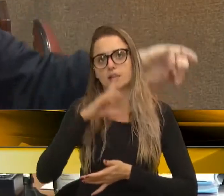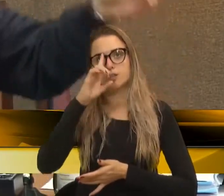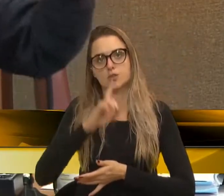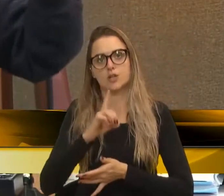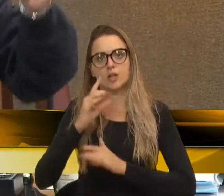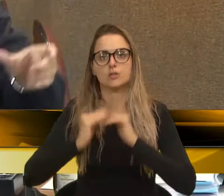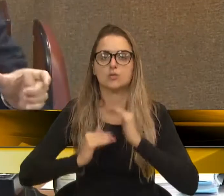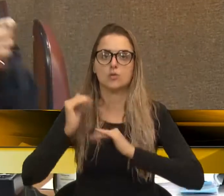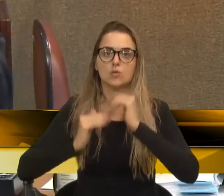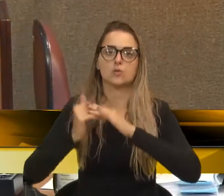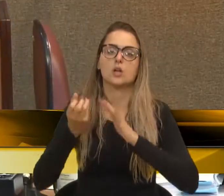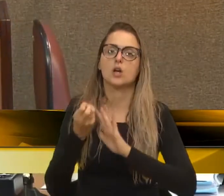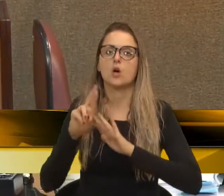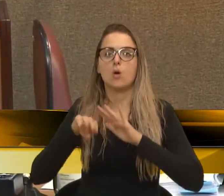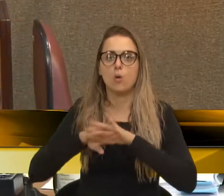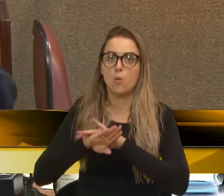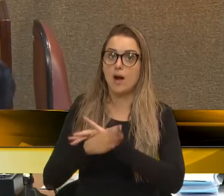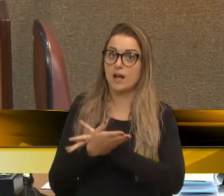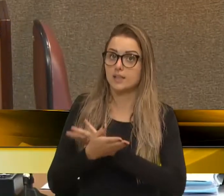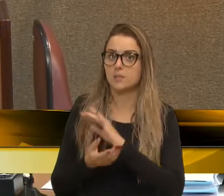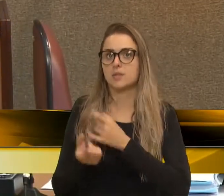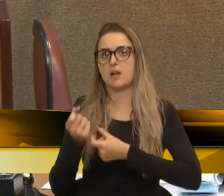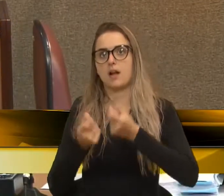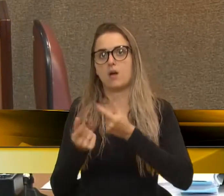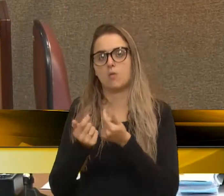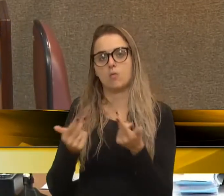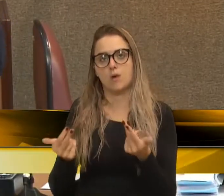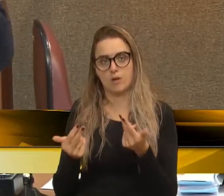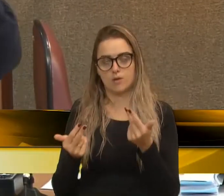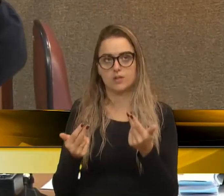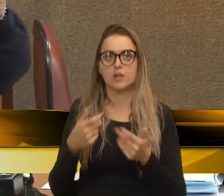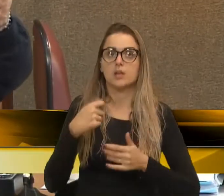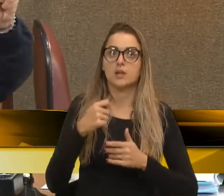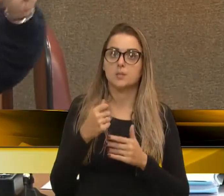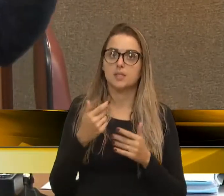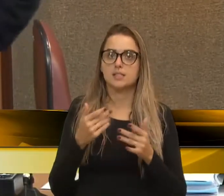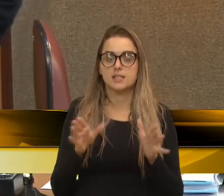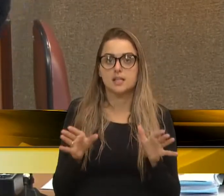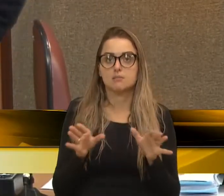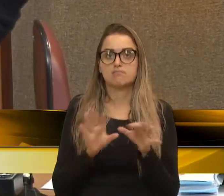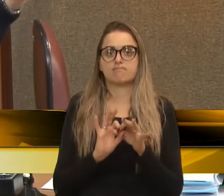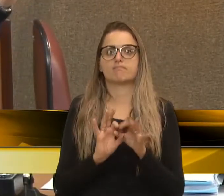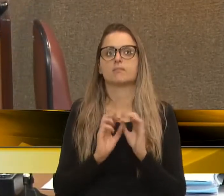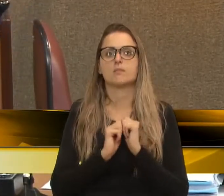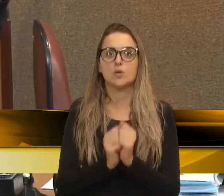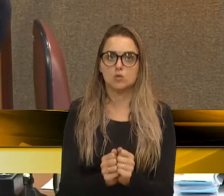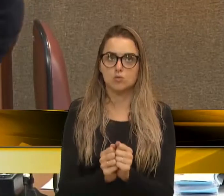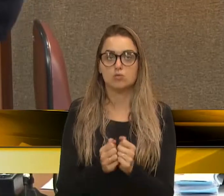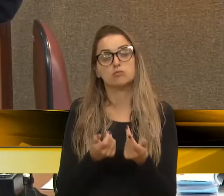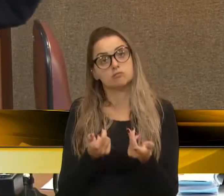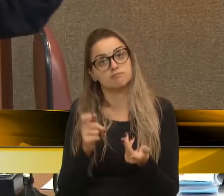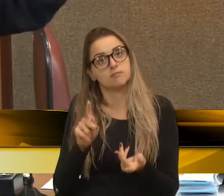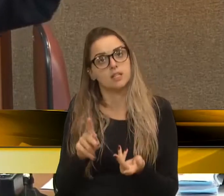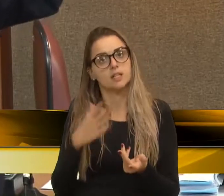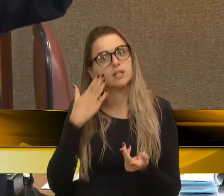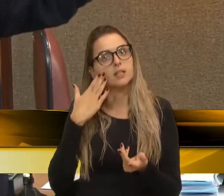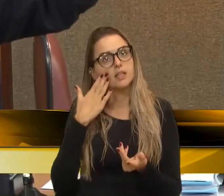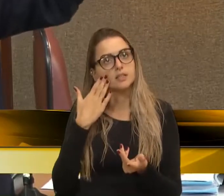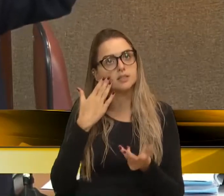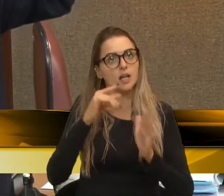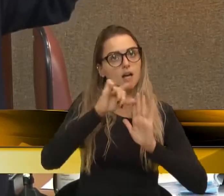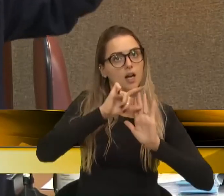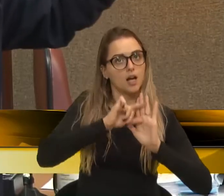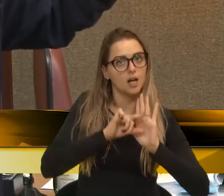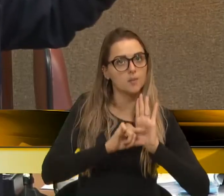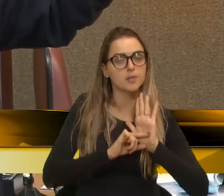construir ou de implementar algum equipamento. Então nós precisamos dessa construção conjunta. Quem sabe, lá nos atos das